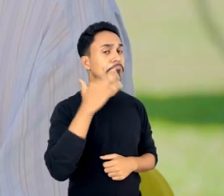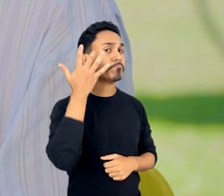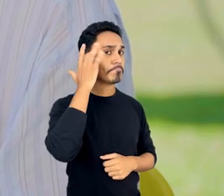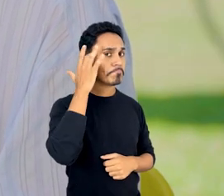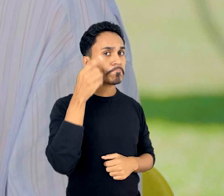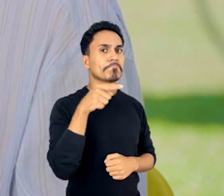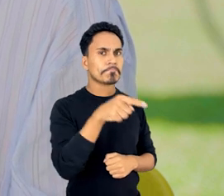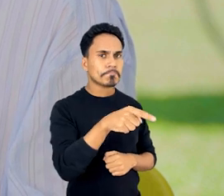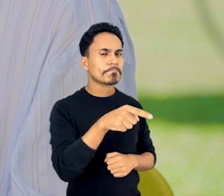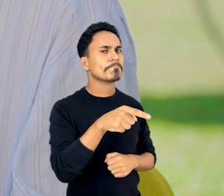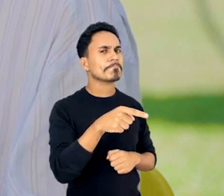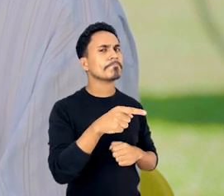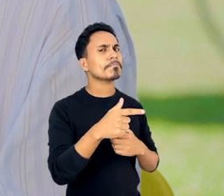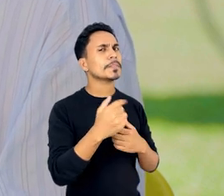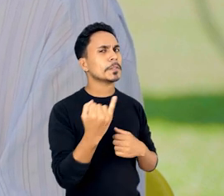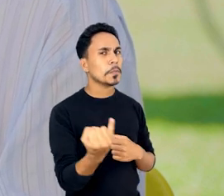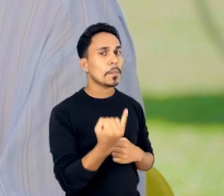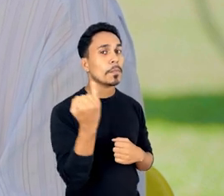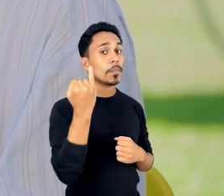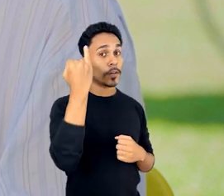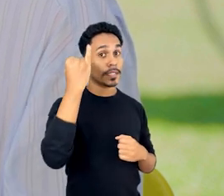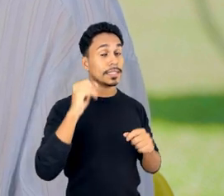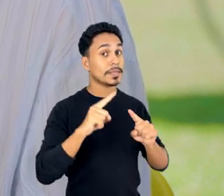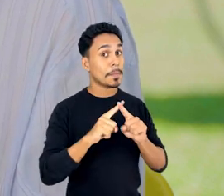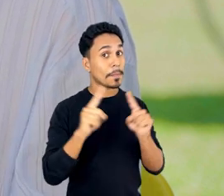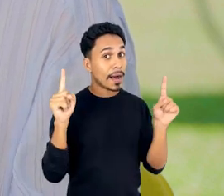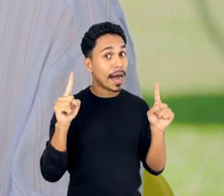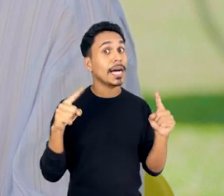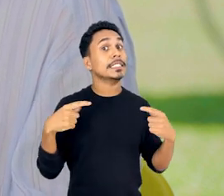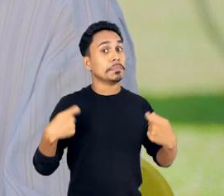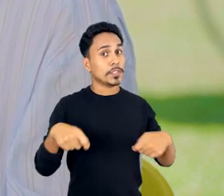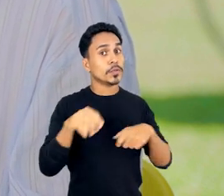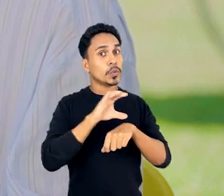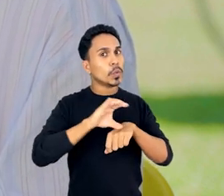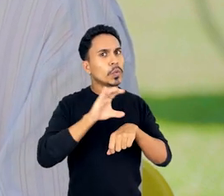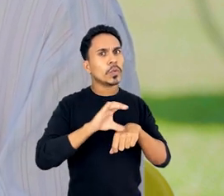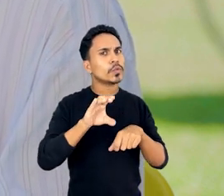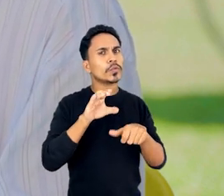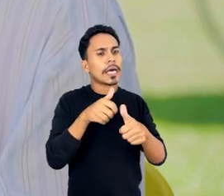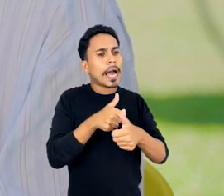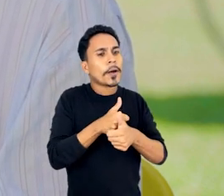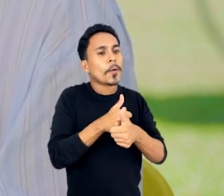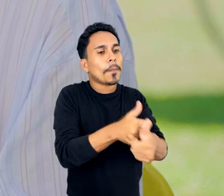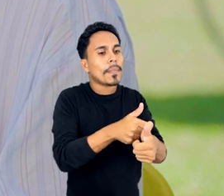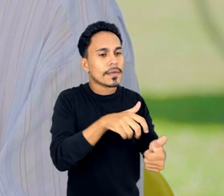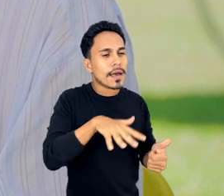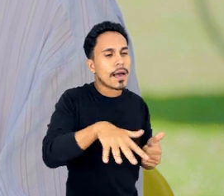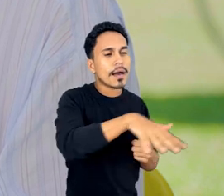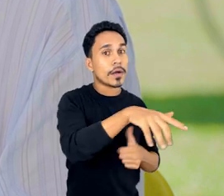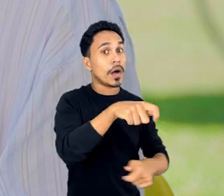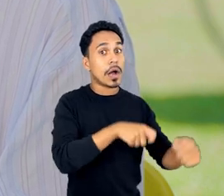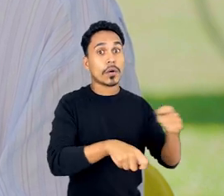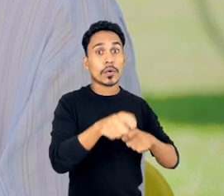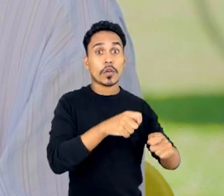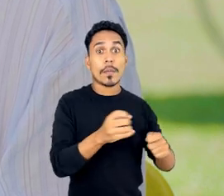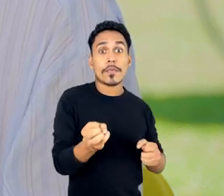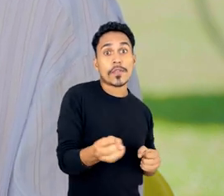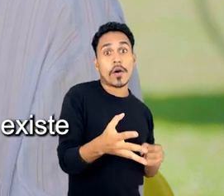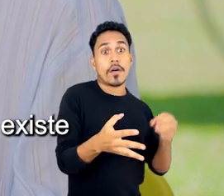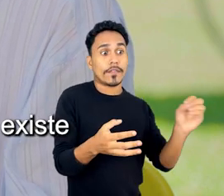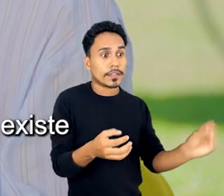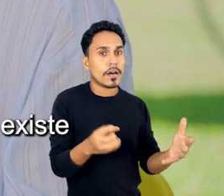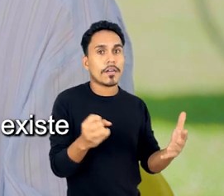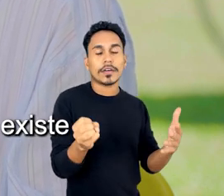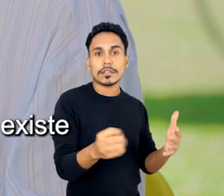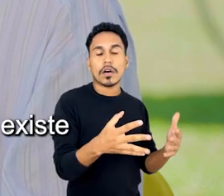tem um papel importante aí só que precisa levar em conta as mudanças também nos setores econômicos E as